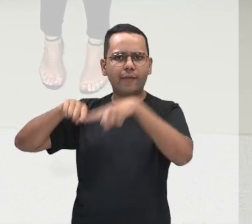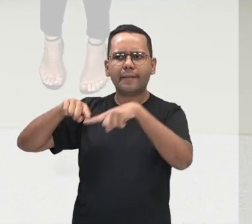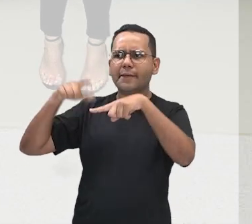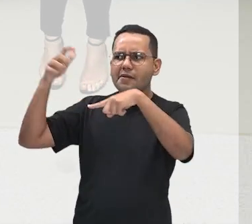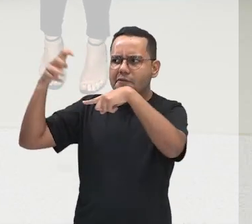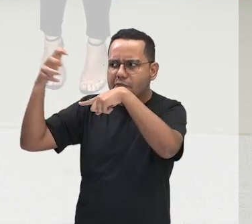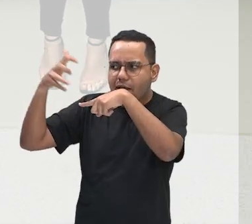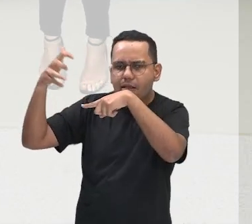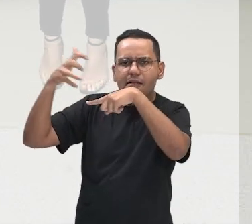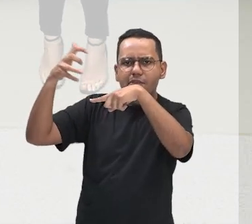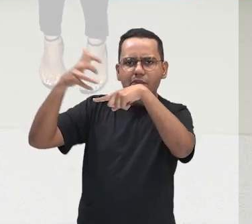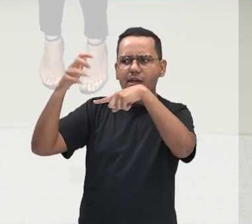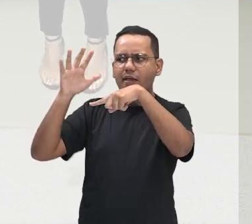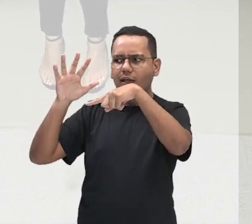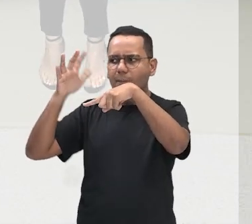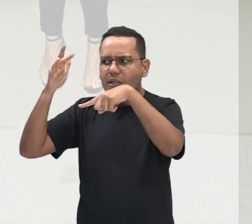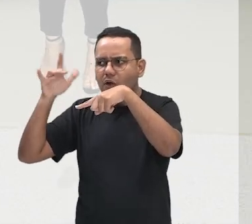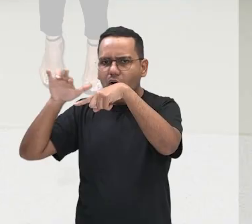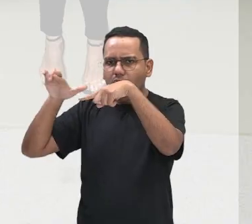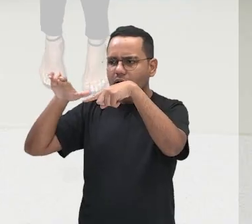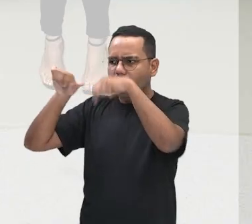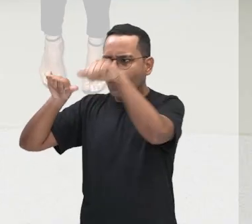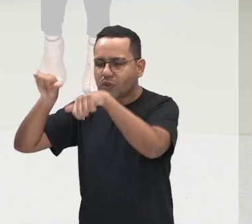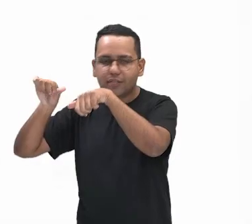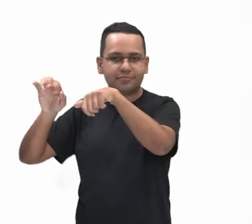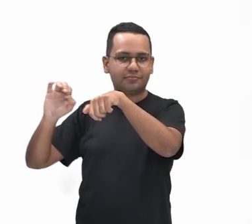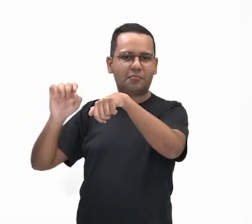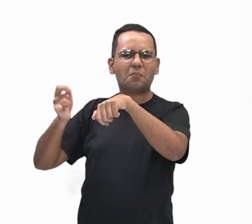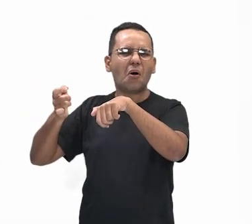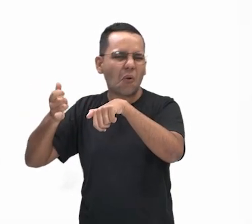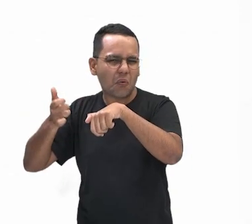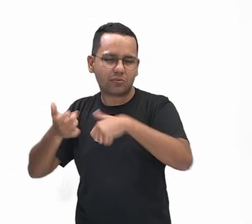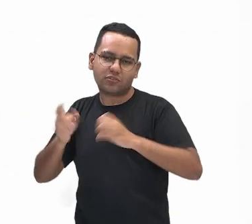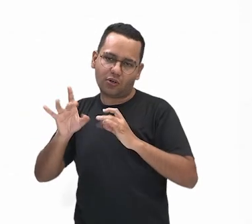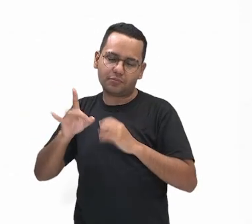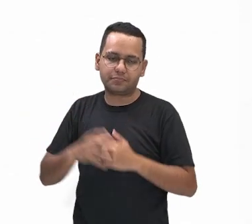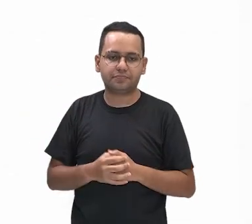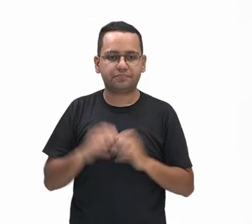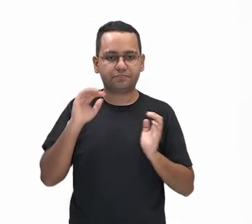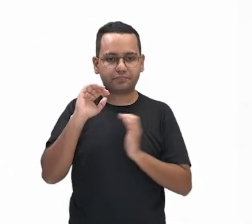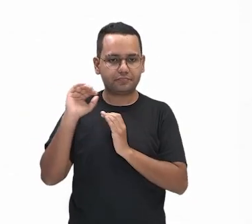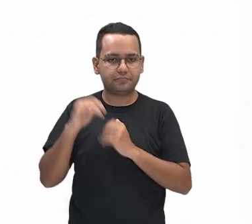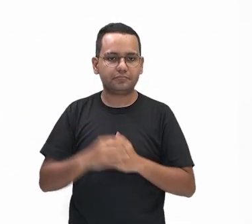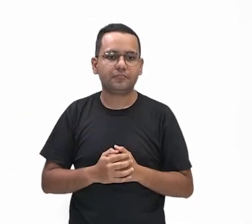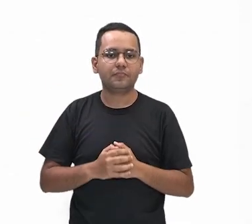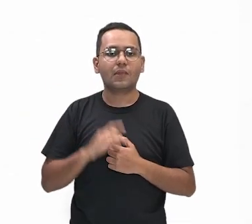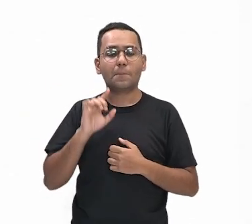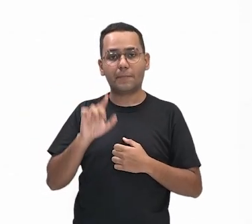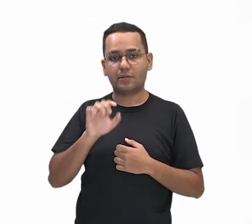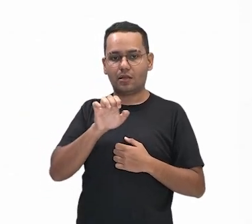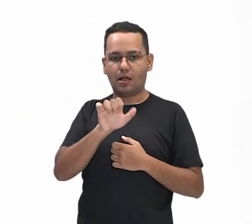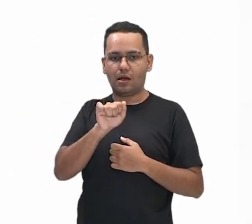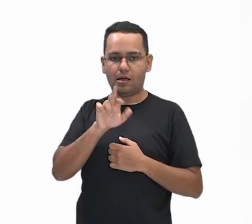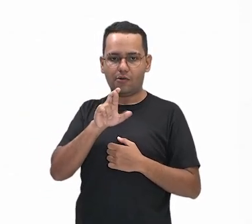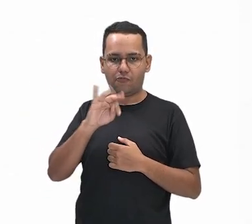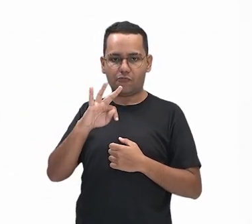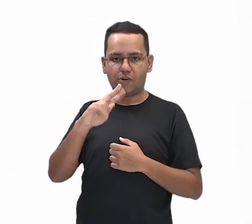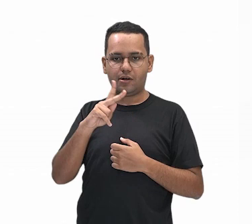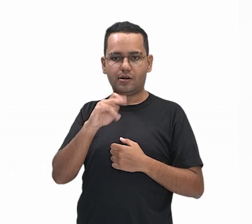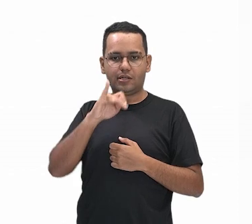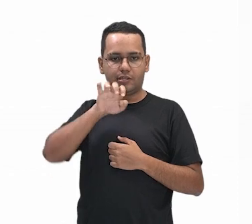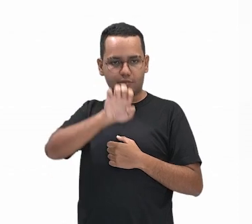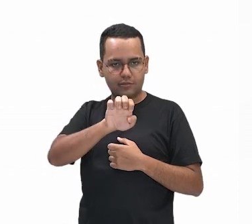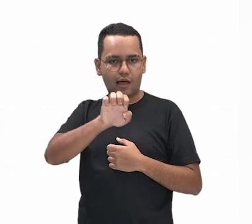ser danificada. A série Earth Time explora a manifestação física do